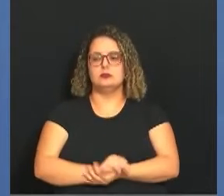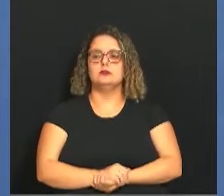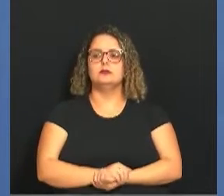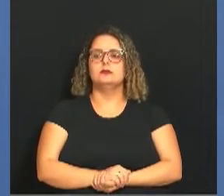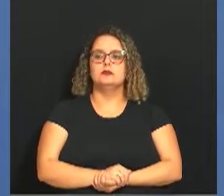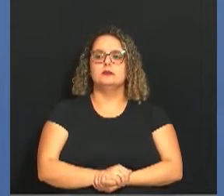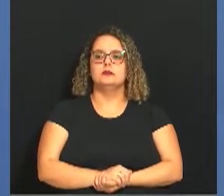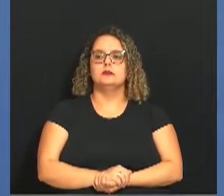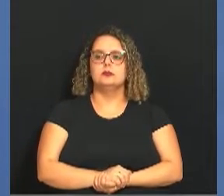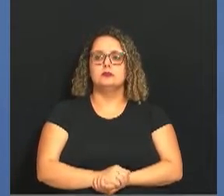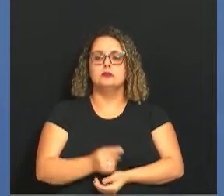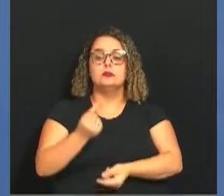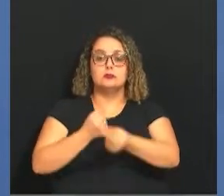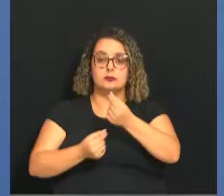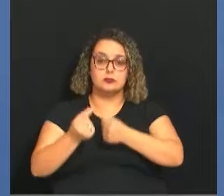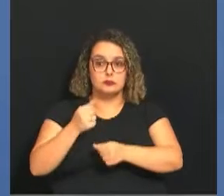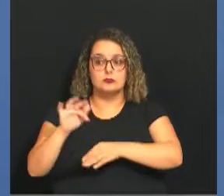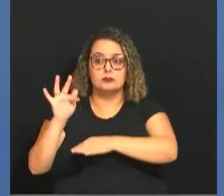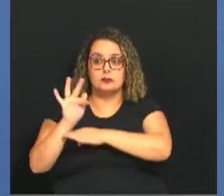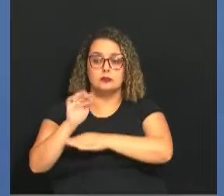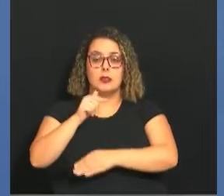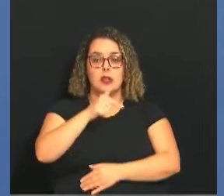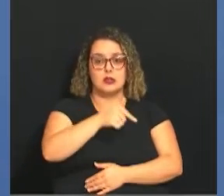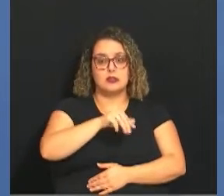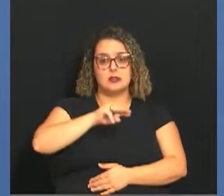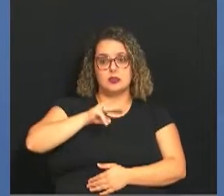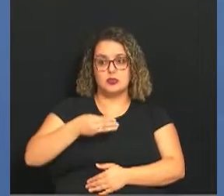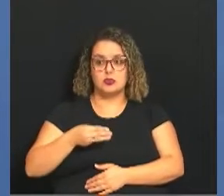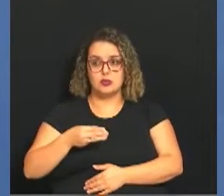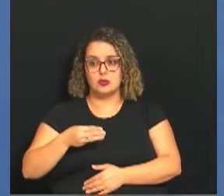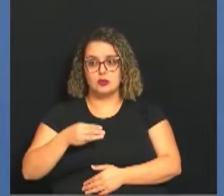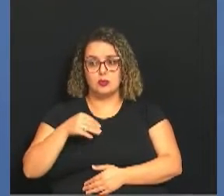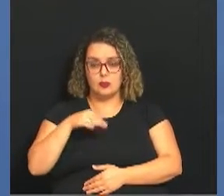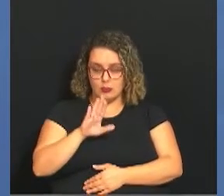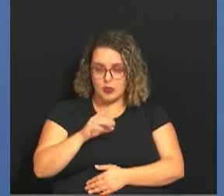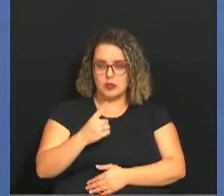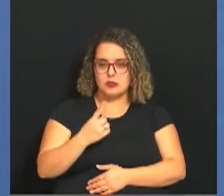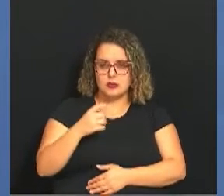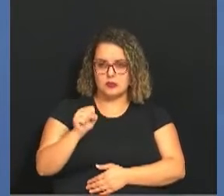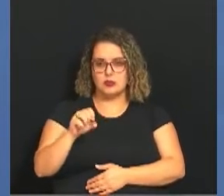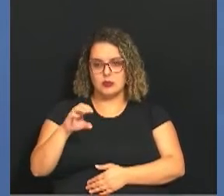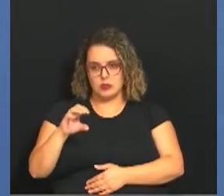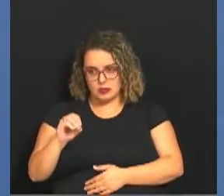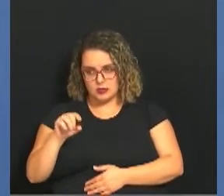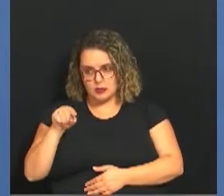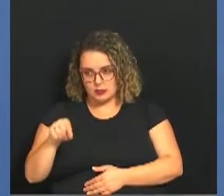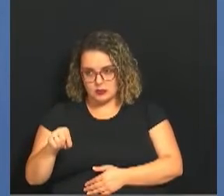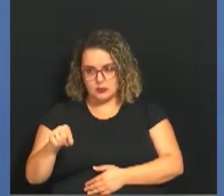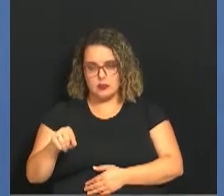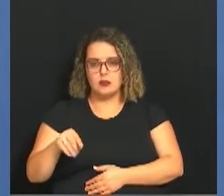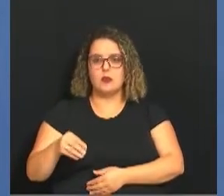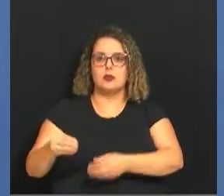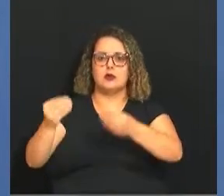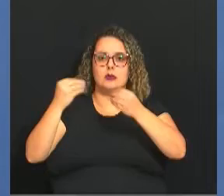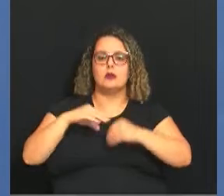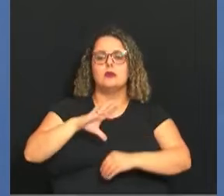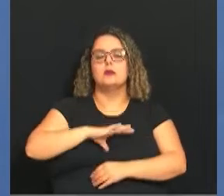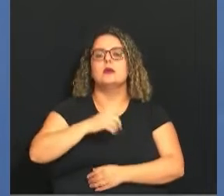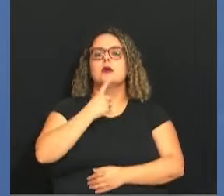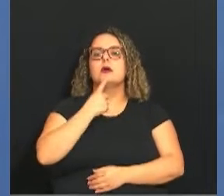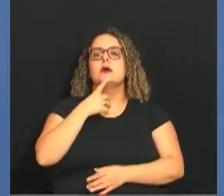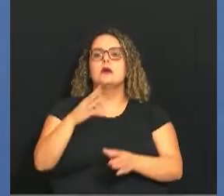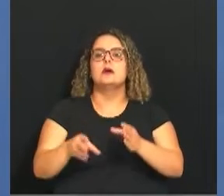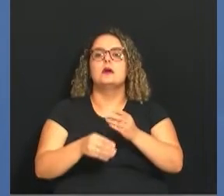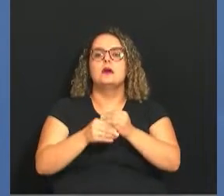A verba federal de 7 milhões e um pouco mais de 180 mil para a obra foi destinada a Campinas por meio de emenda do